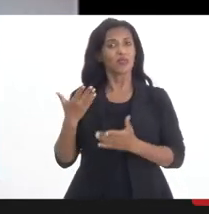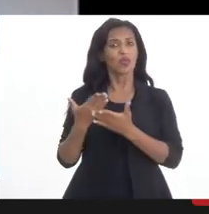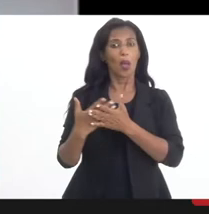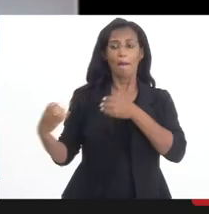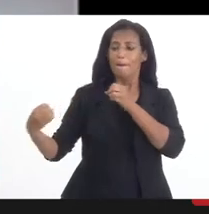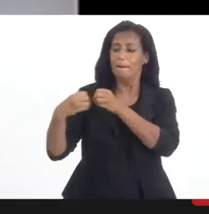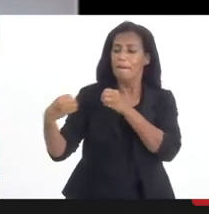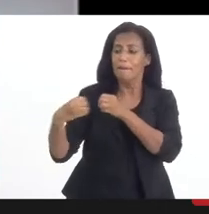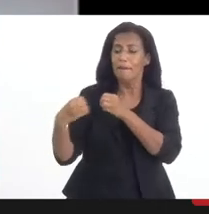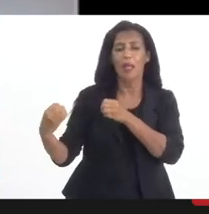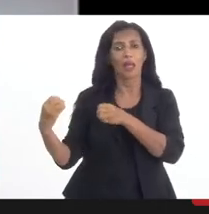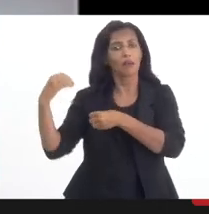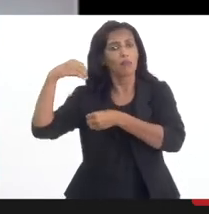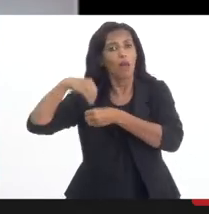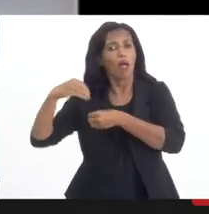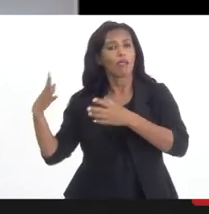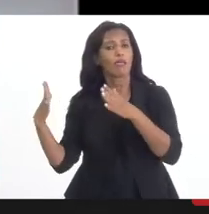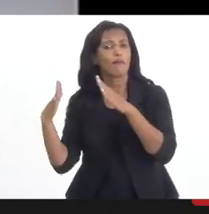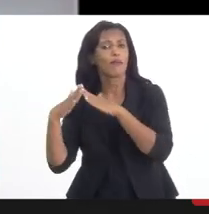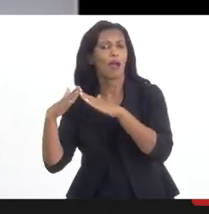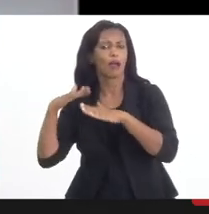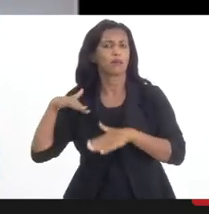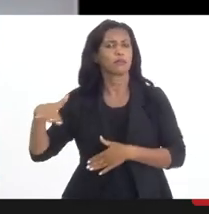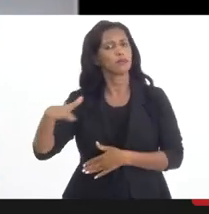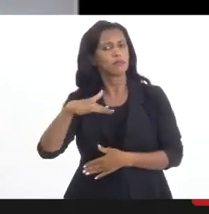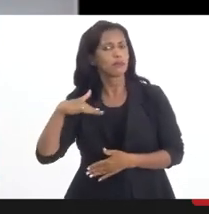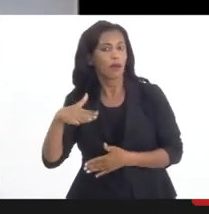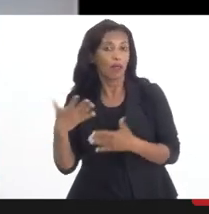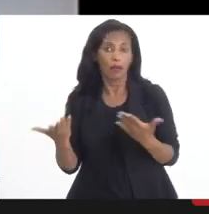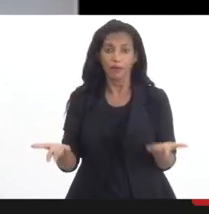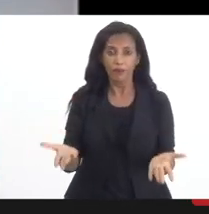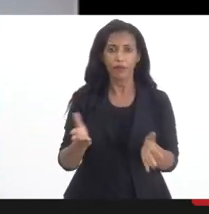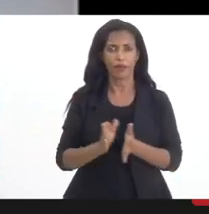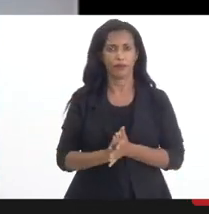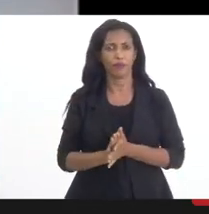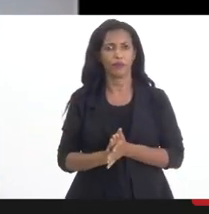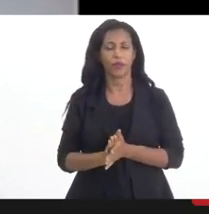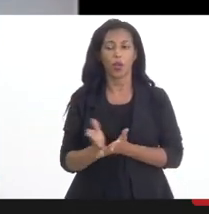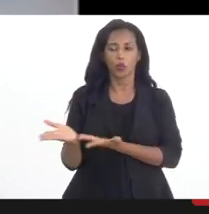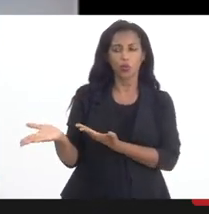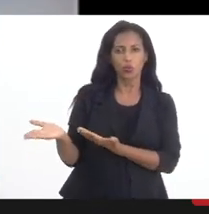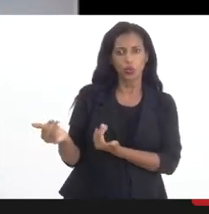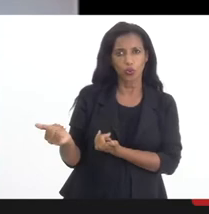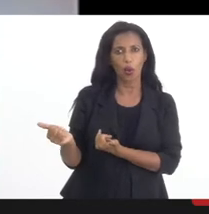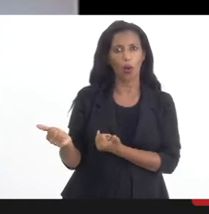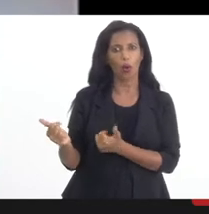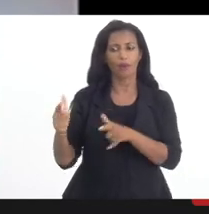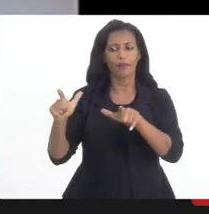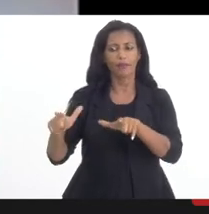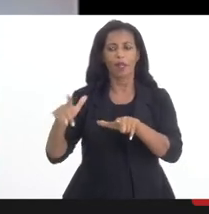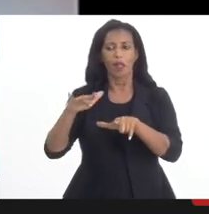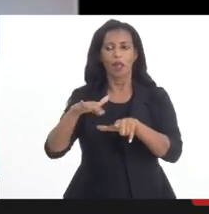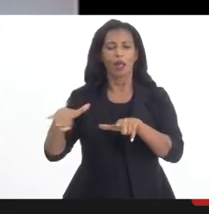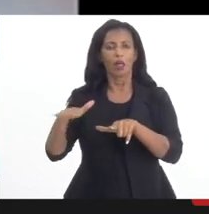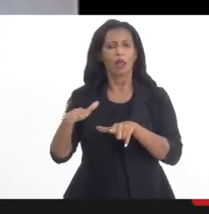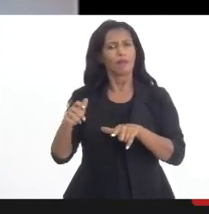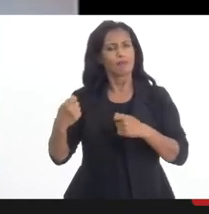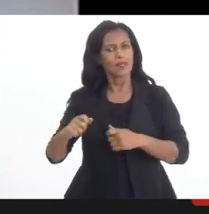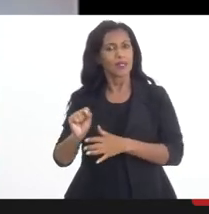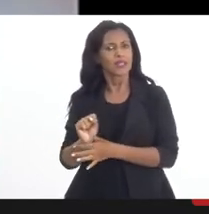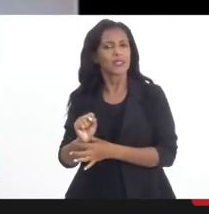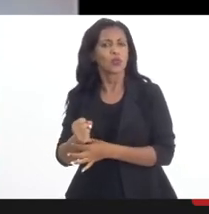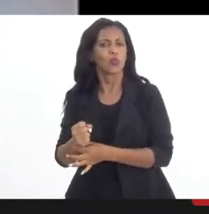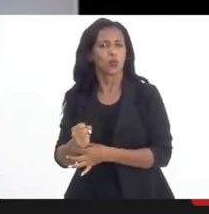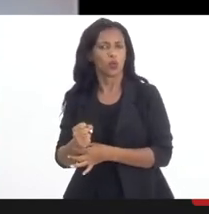local próximo, dentro da minha própria região. Enfim, os jovens da Zona Oeste precisam ter assegurados os direitos de